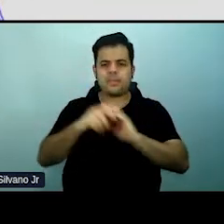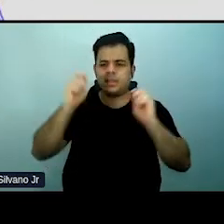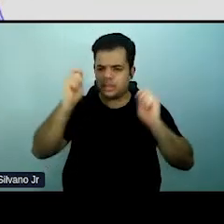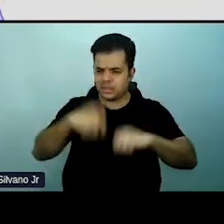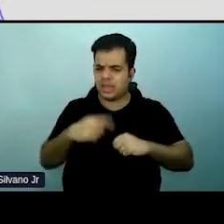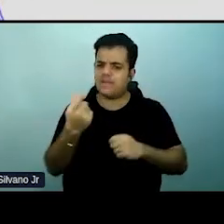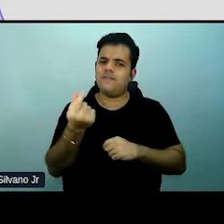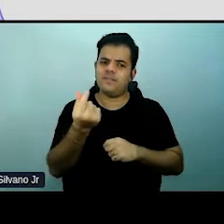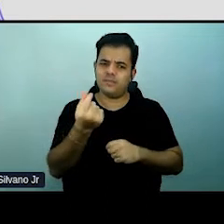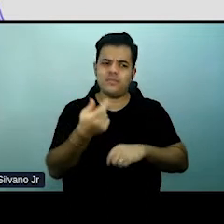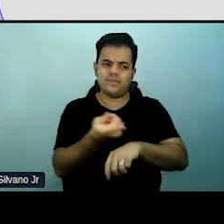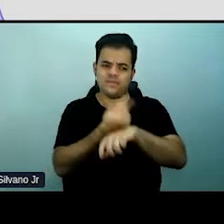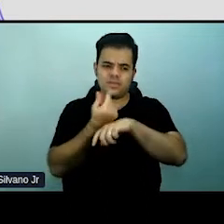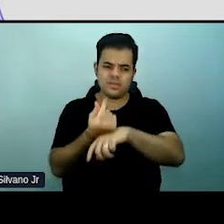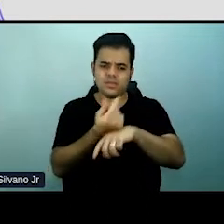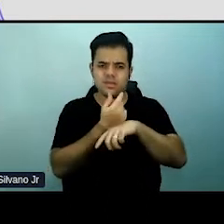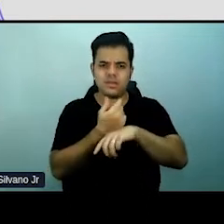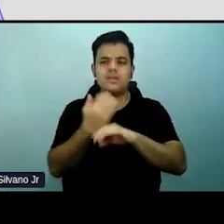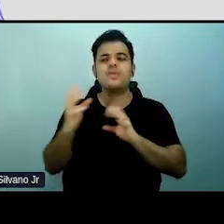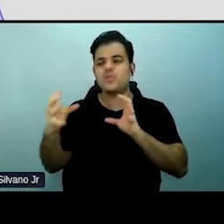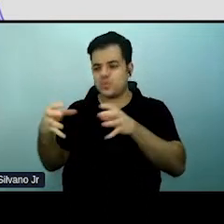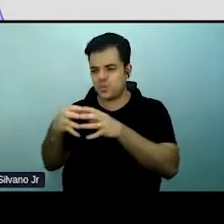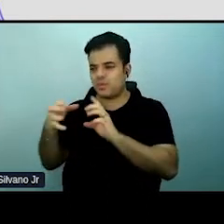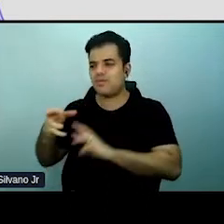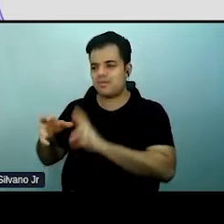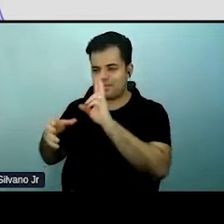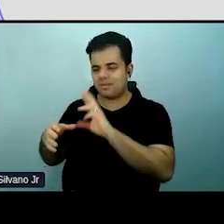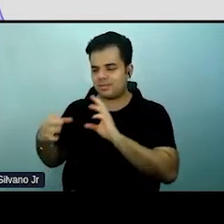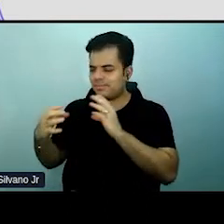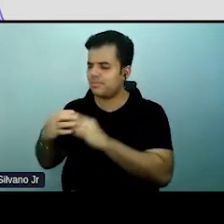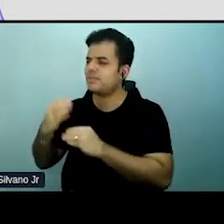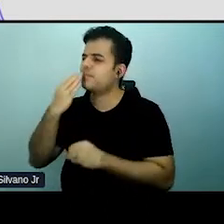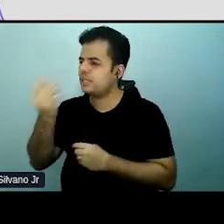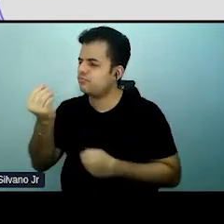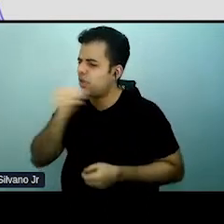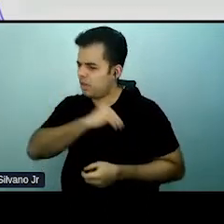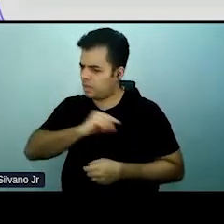reconhecimento financeiro, e você pede isso para o seu time, as pessoas que